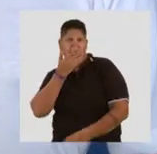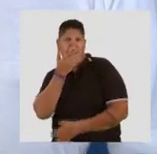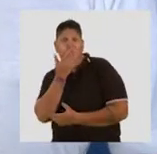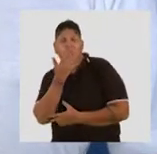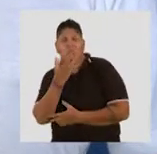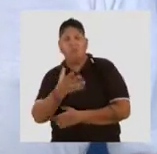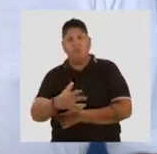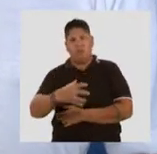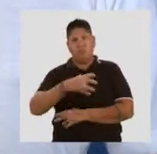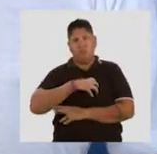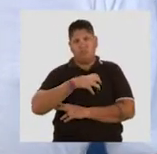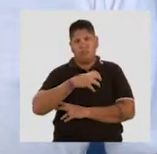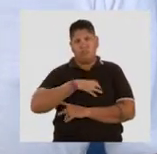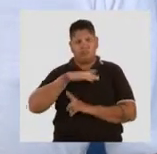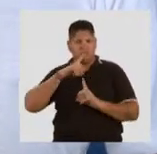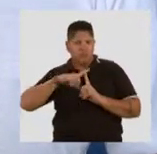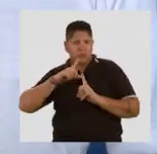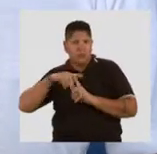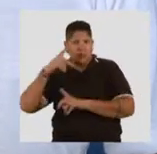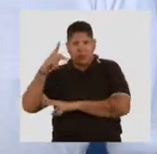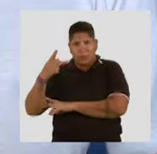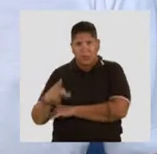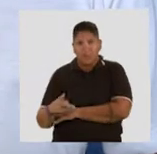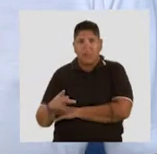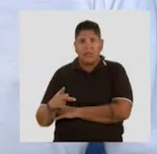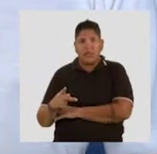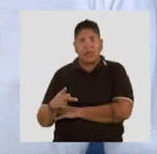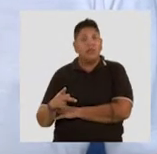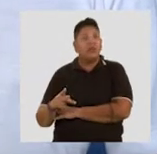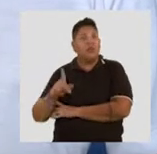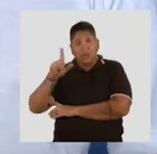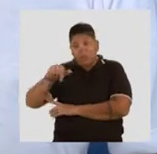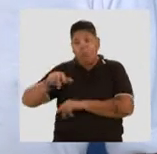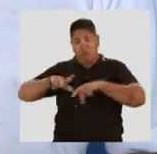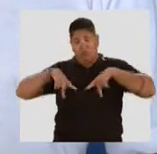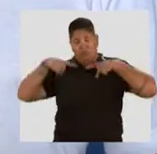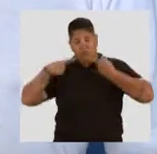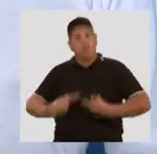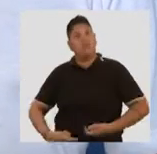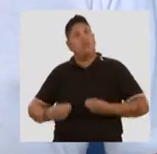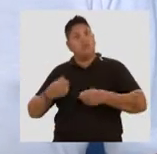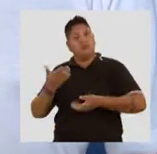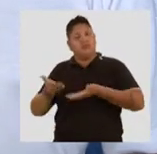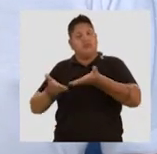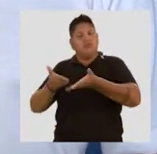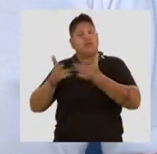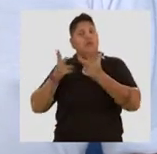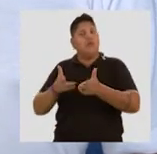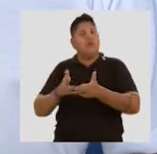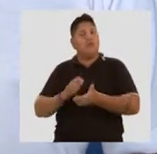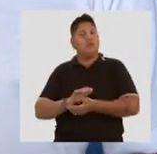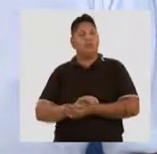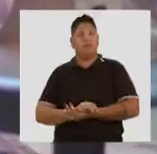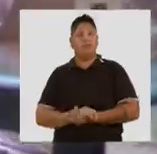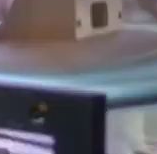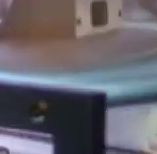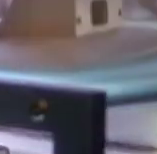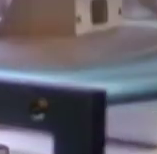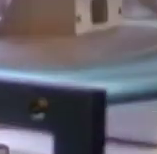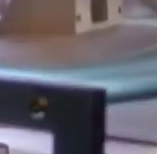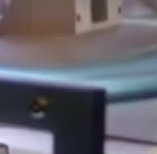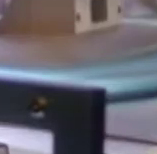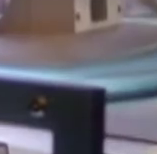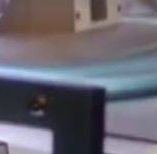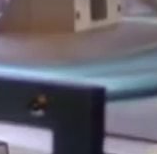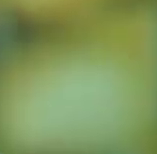pele, independente de qualquer outro tipo de estigma, que é isso que acontece, ele é um ser humano. Então ele tem que ser tratado como um ser humano.